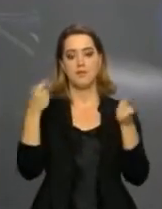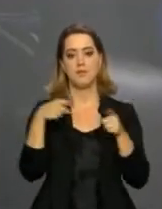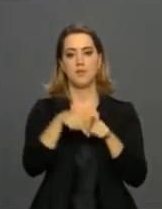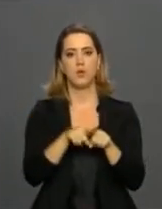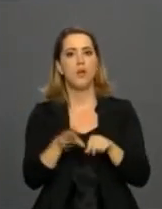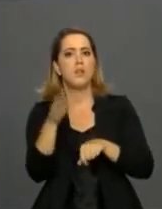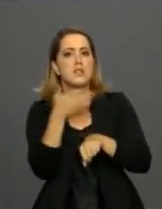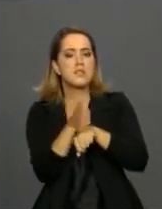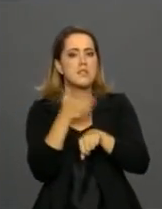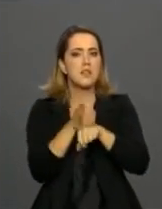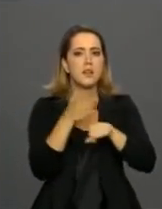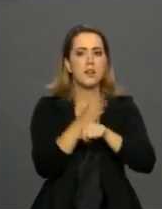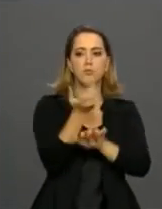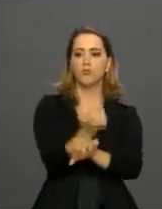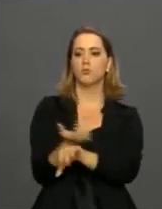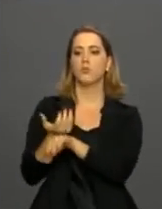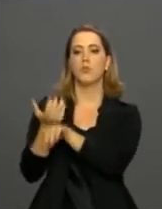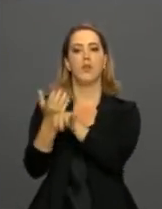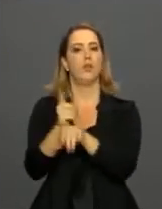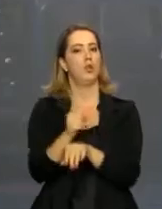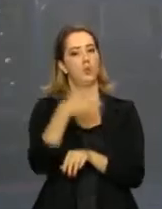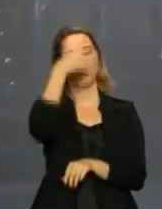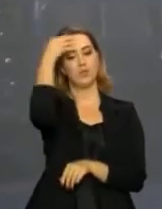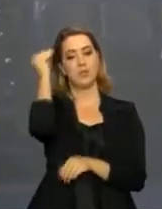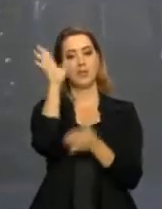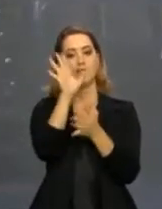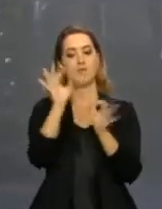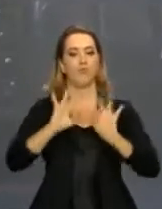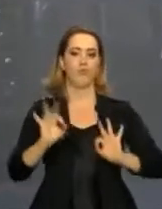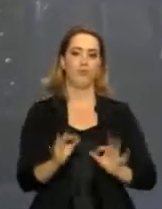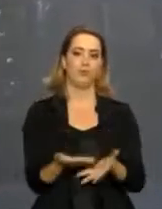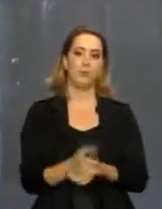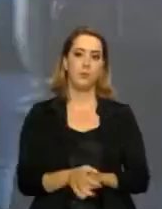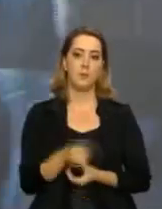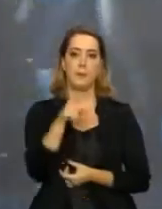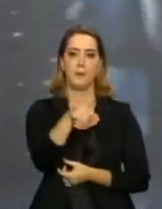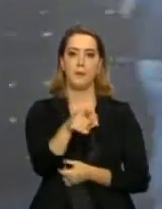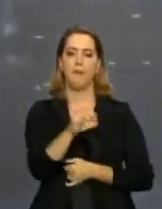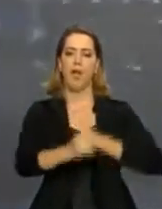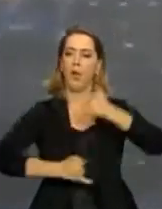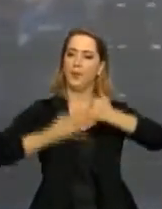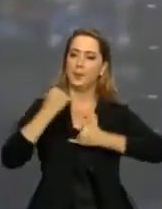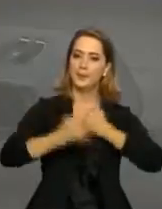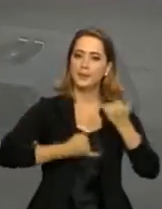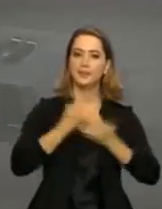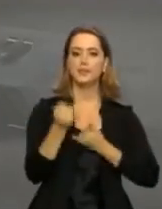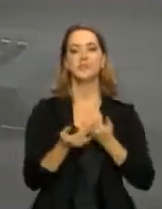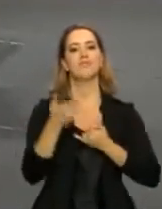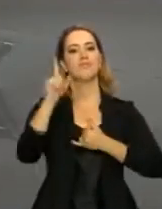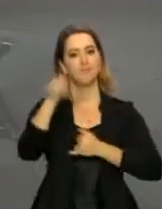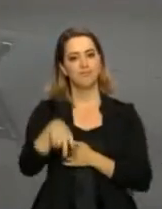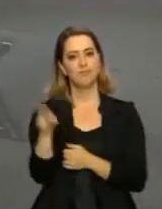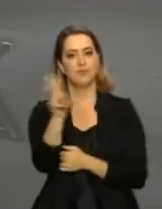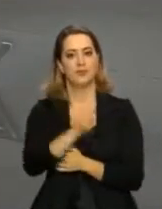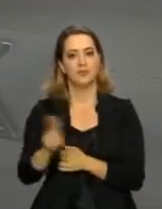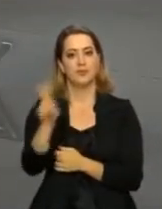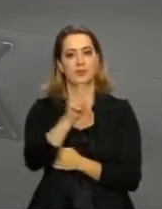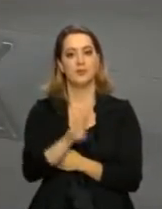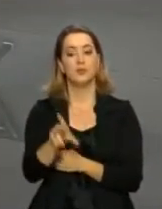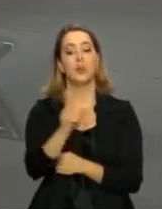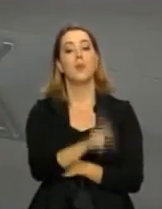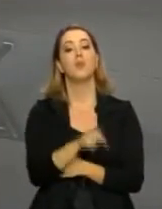revisar o conteúdo para não esquecer nada na hora da prova. A descontração foi a ferramenta escolhida